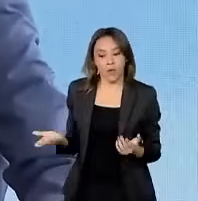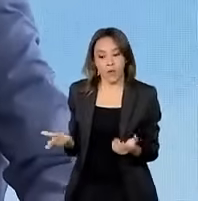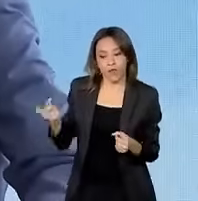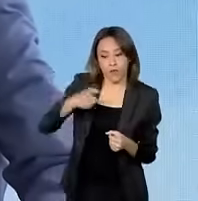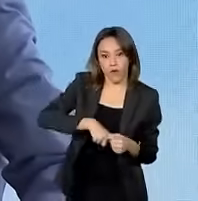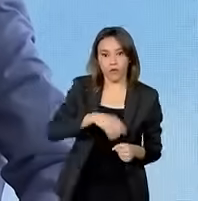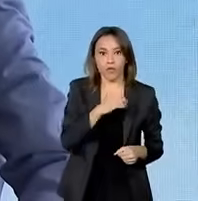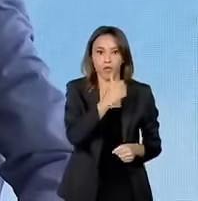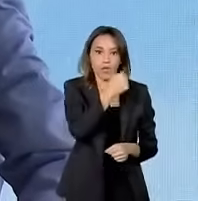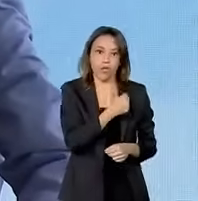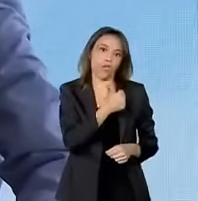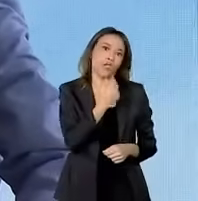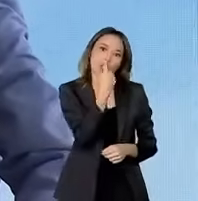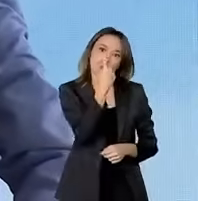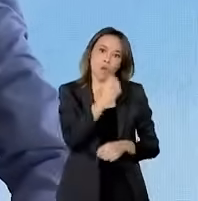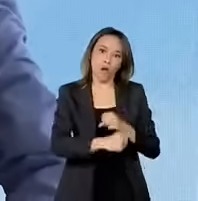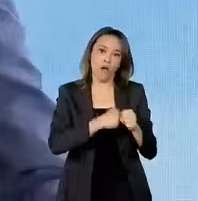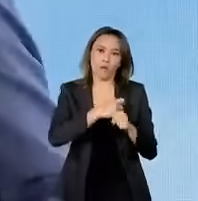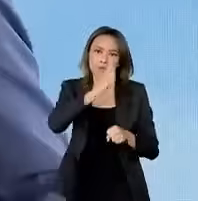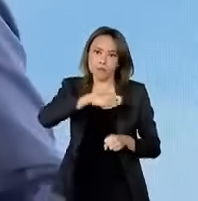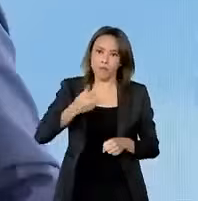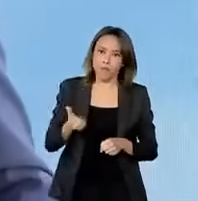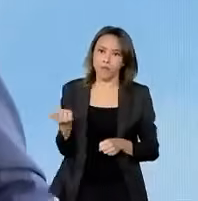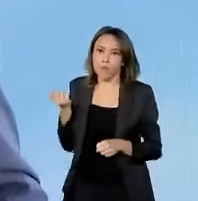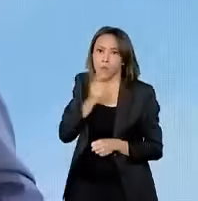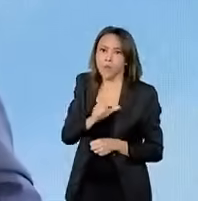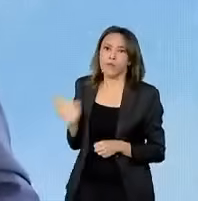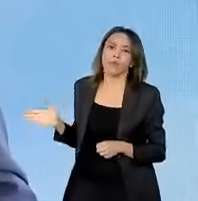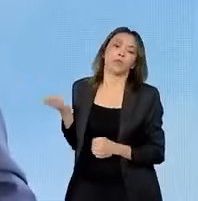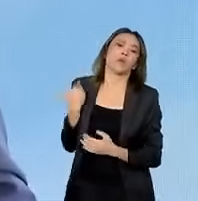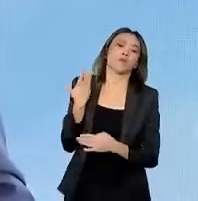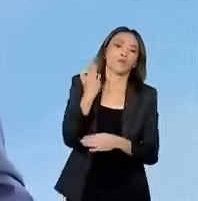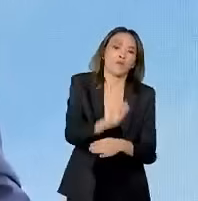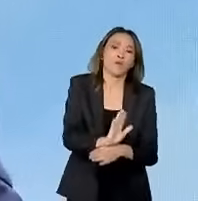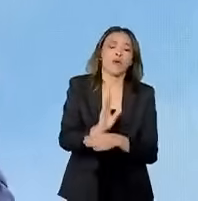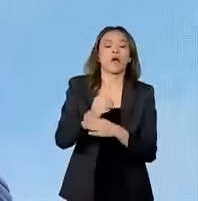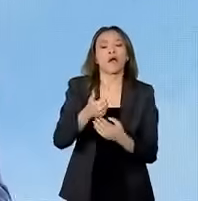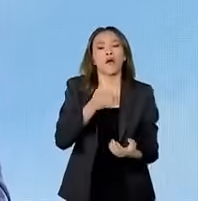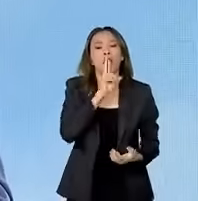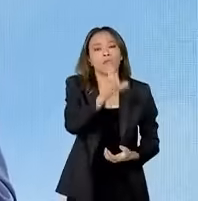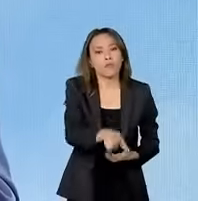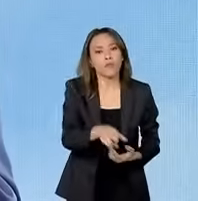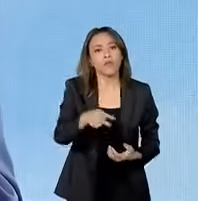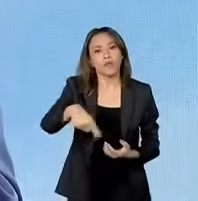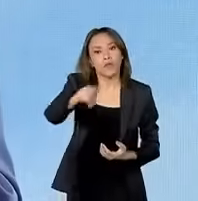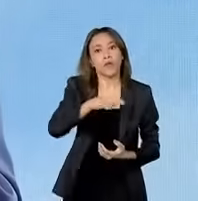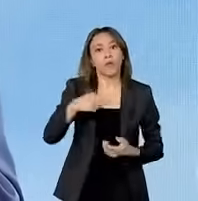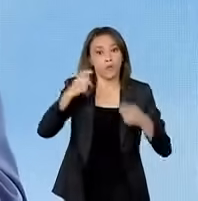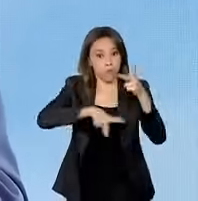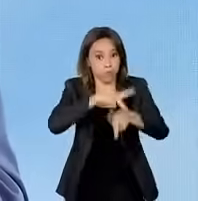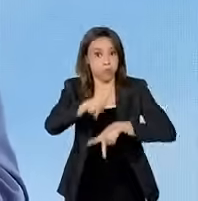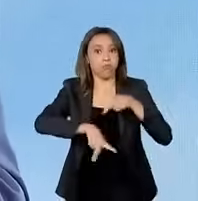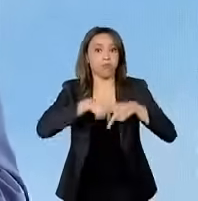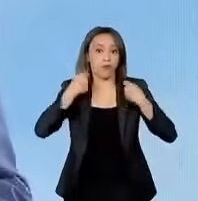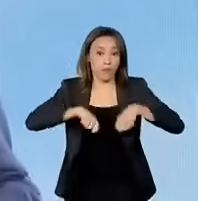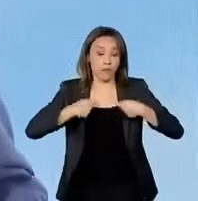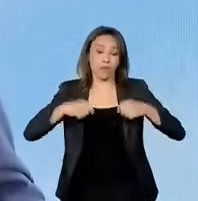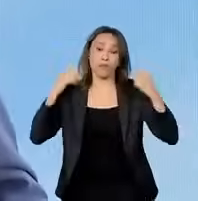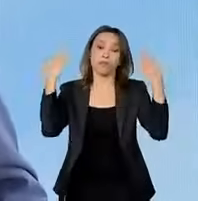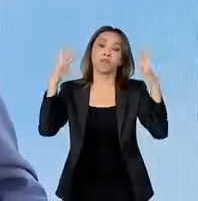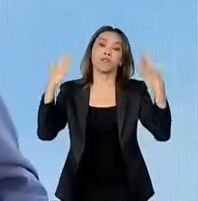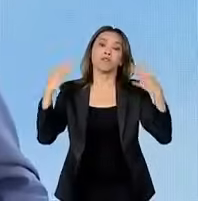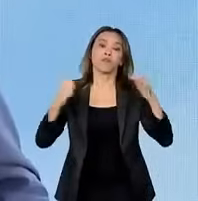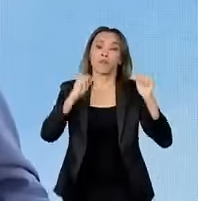meio de forma muito precisa, atendendo o conjunto das entidades e do povo que precisa. Viva o Brasil, viva o